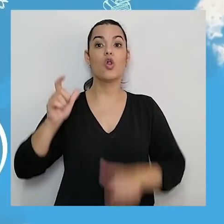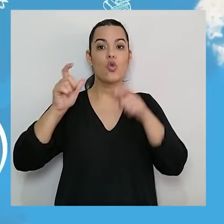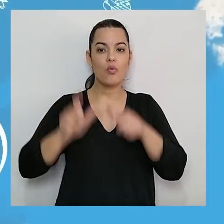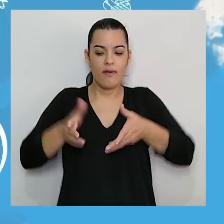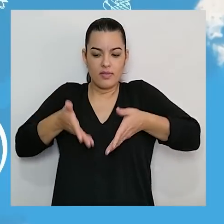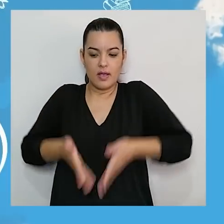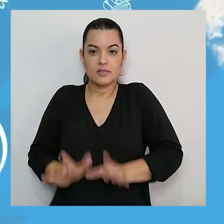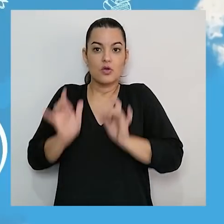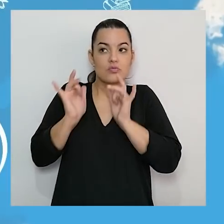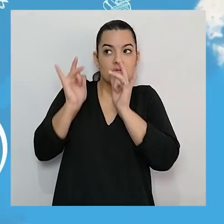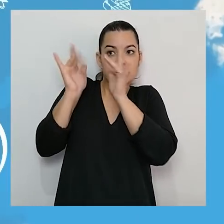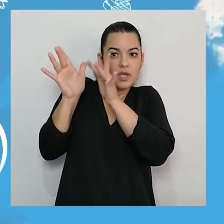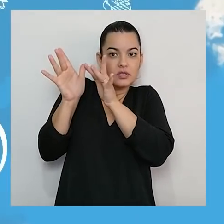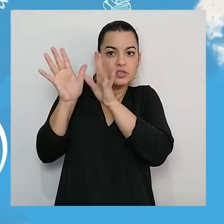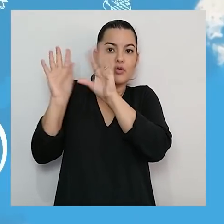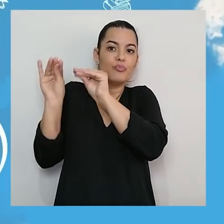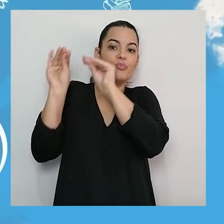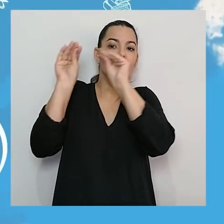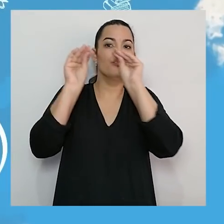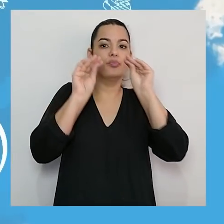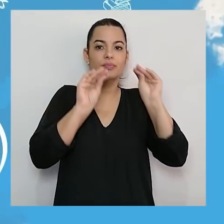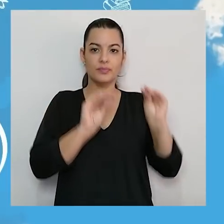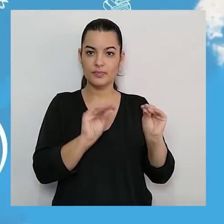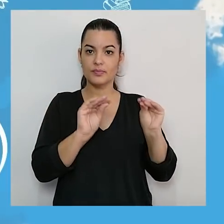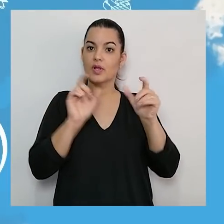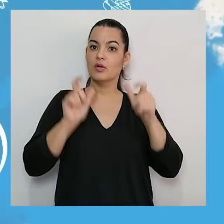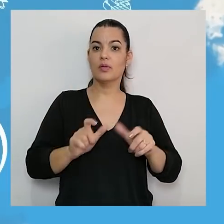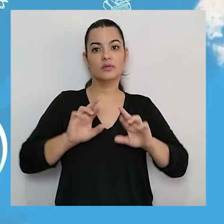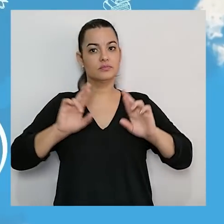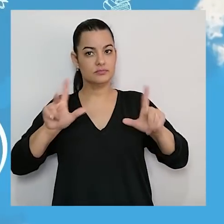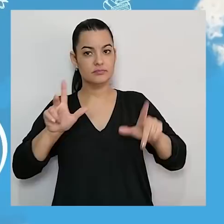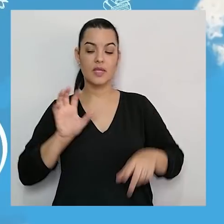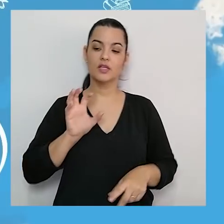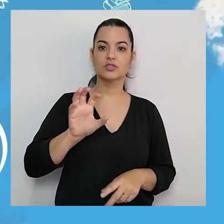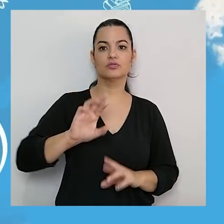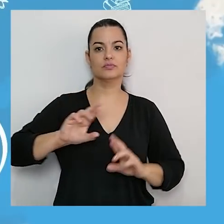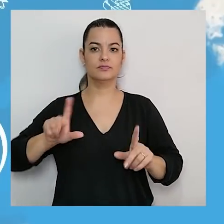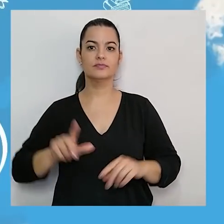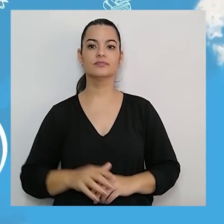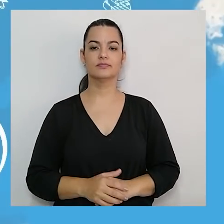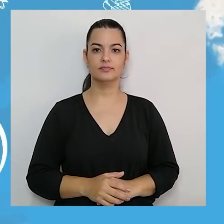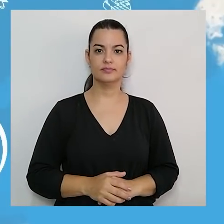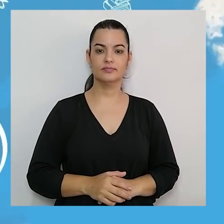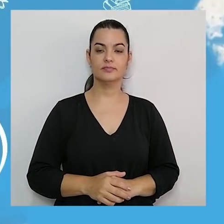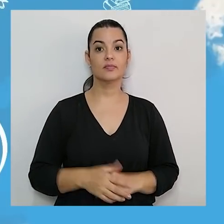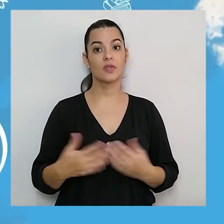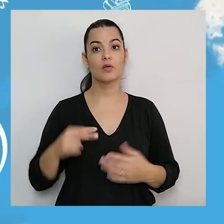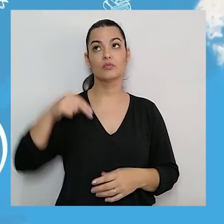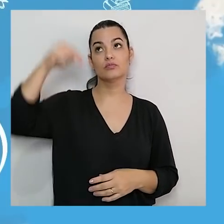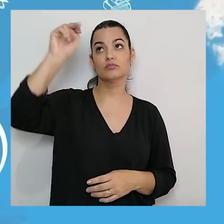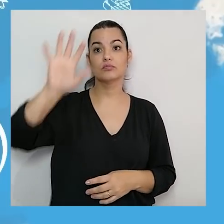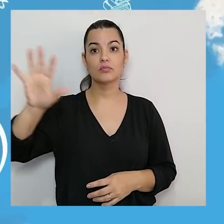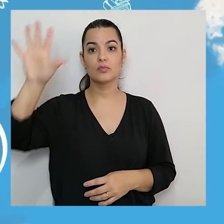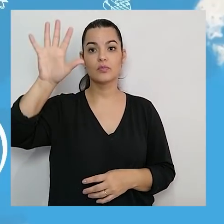ela nasceu, e ela vai migrar, ela está se deslocando para outra região. Então, aqui do